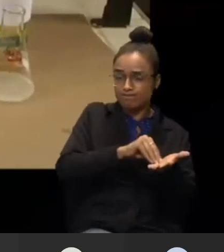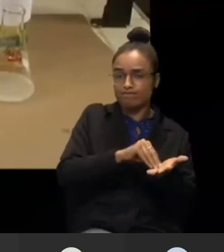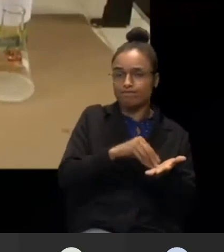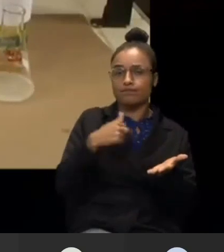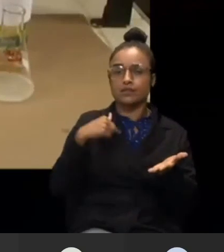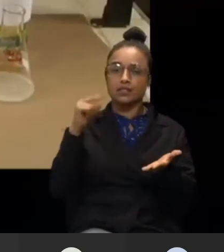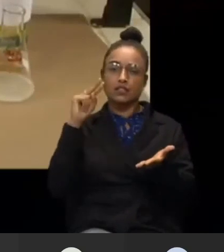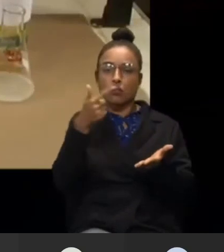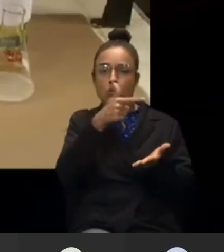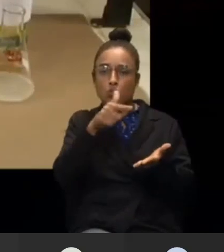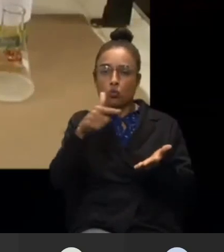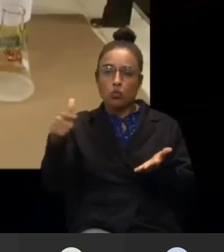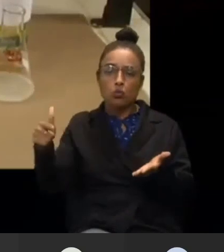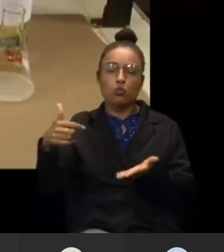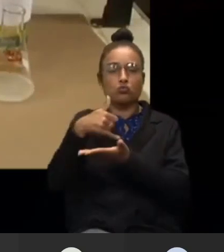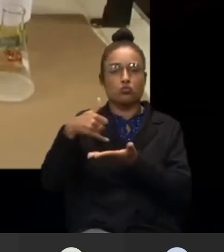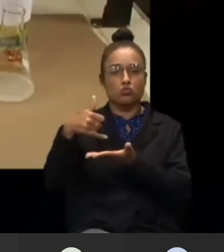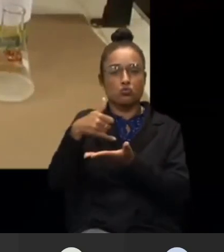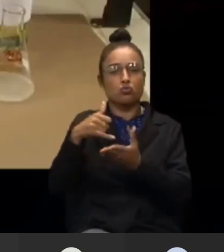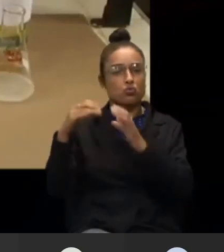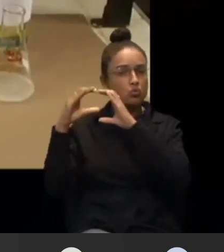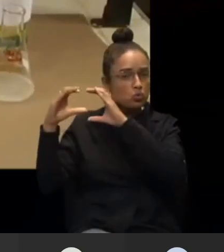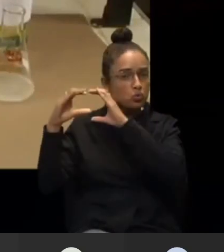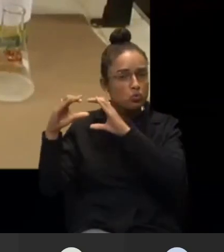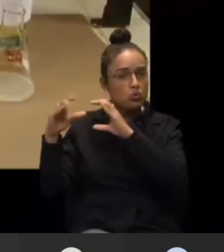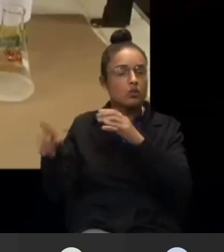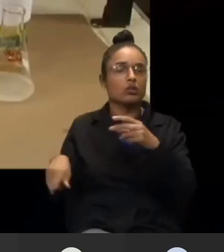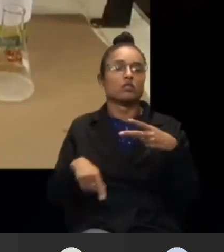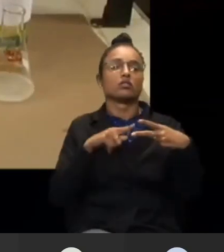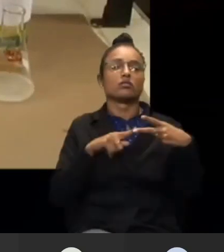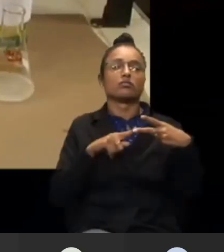estão as demais amostras de óleo de coco.